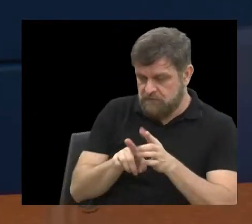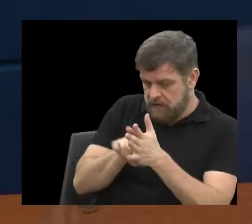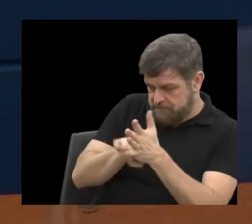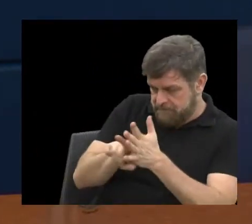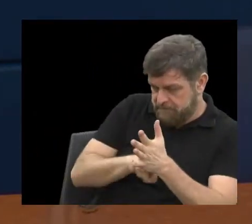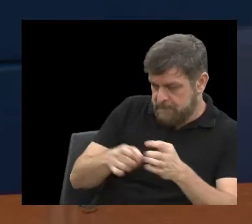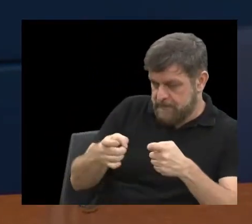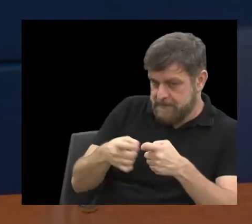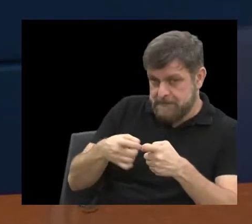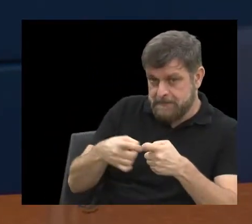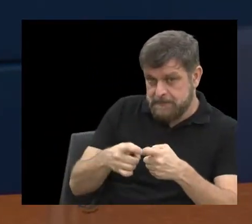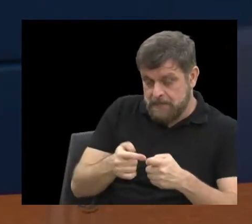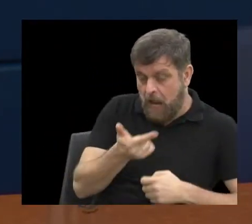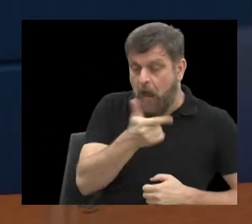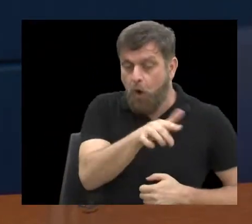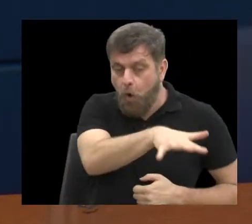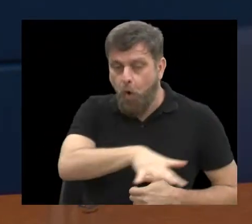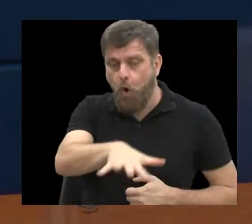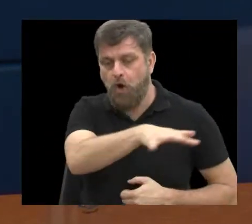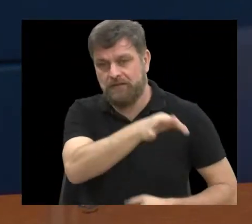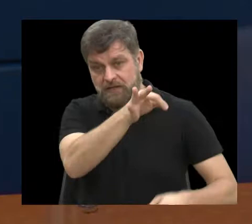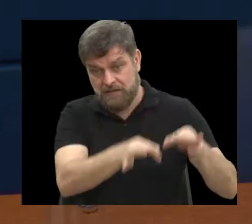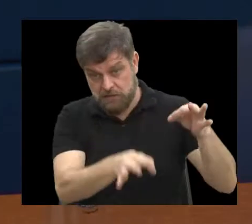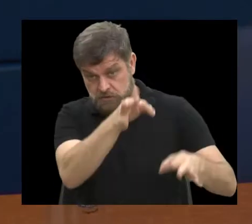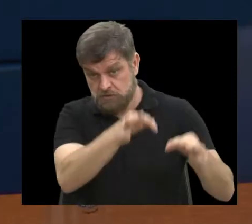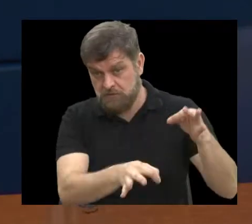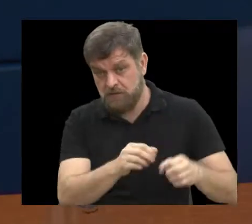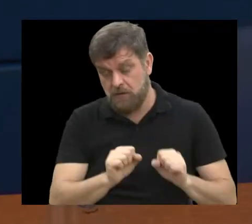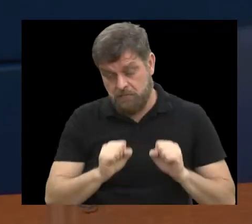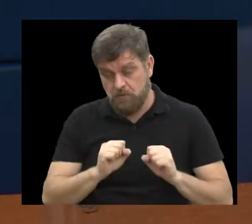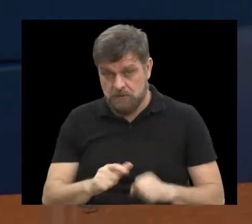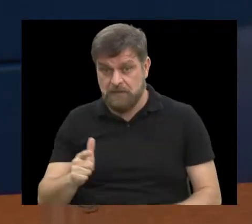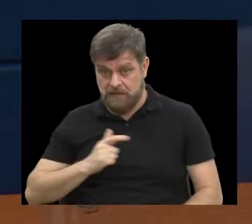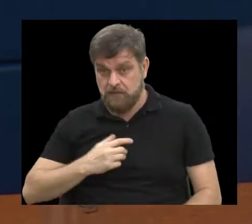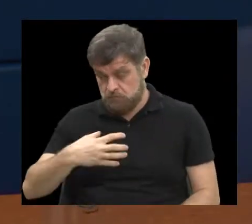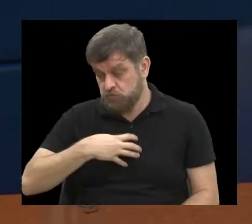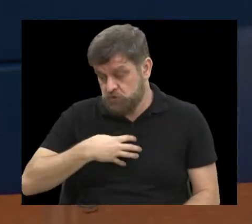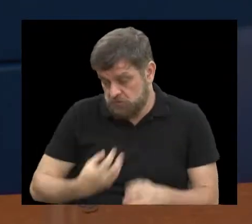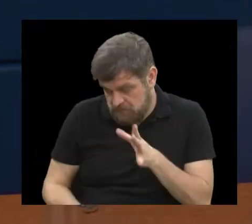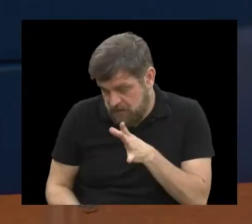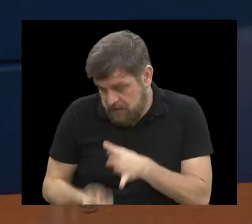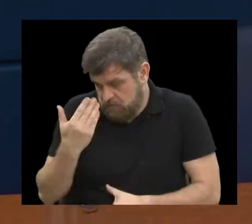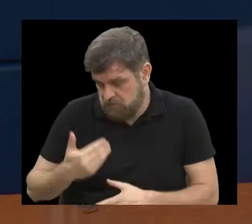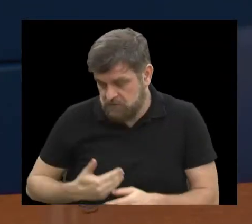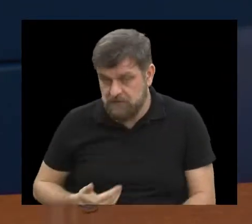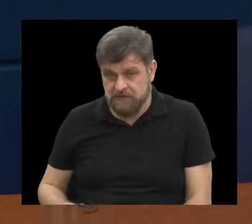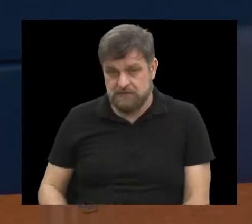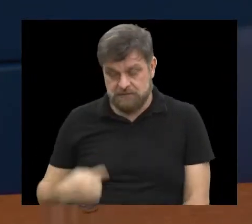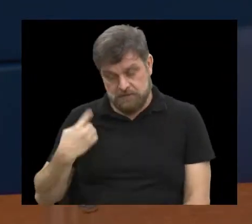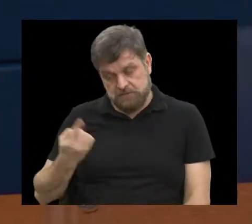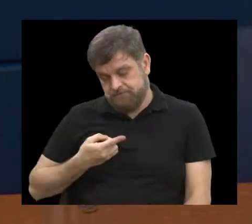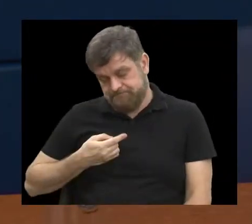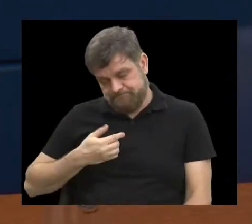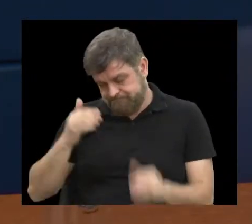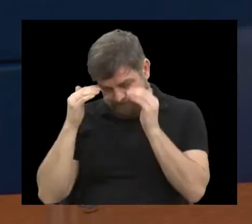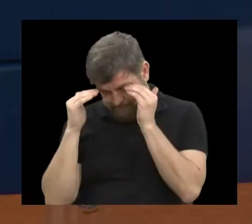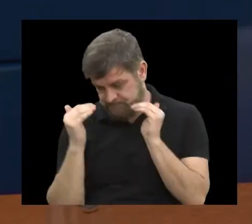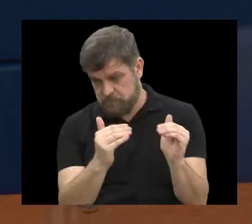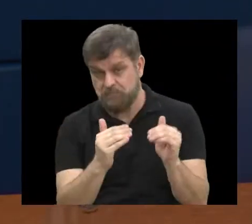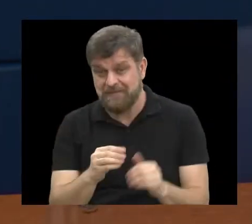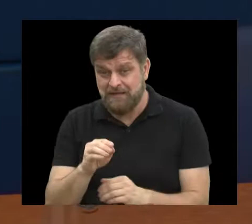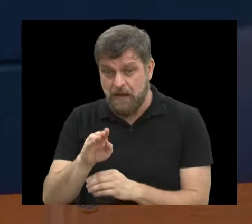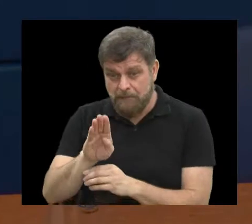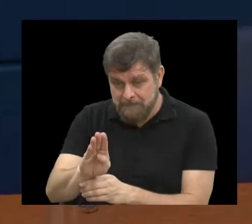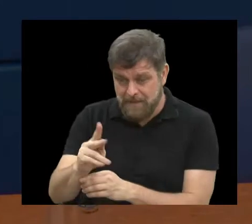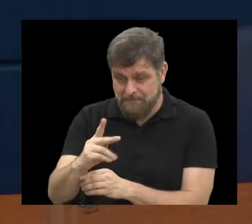órgão externo, tá? Então, é mais ou menos não, é esse o fluxo que a gente segue. Então, no caso do benefício